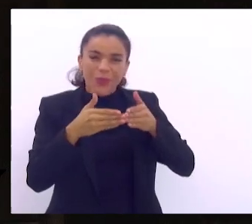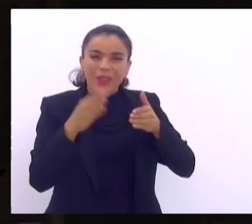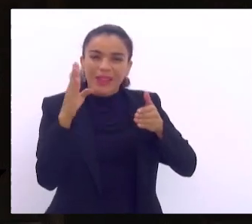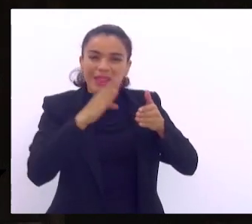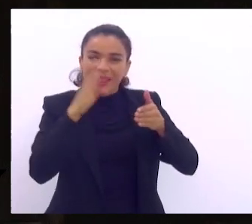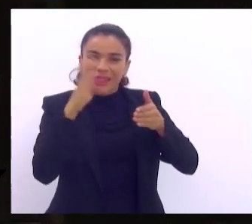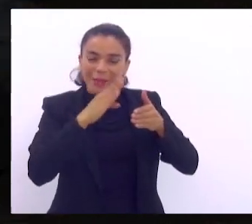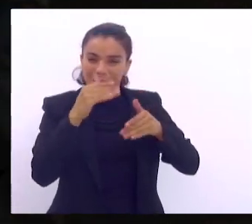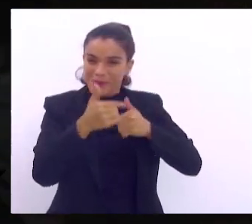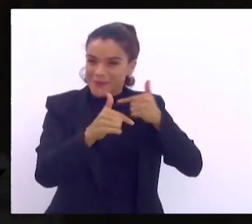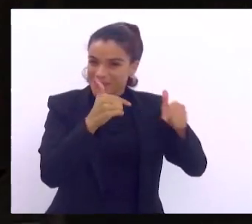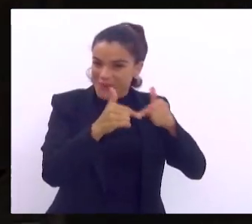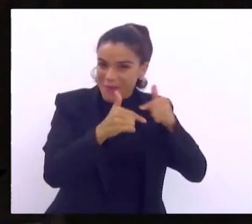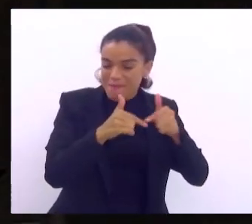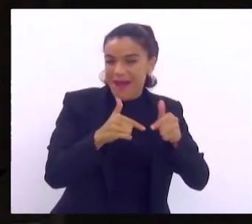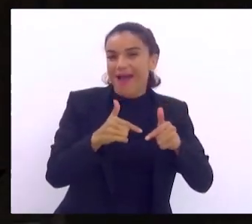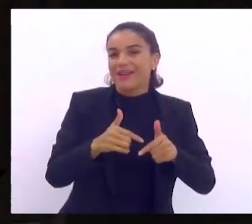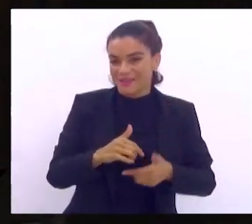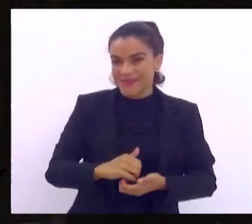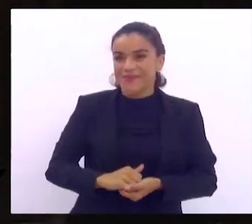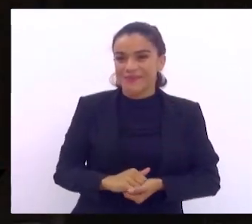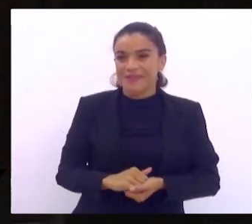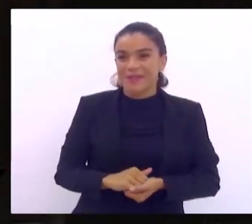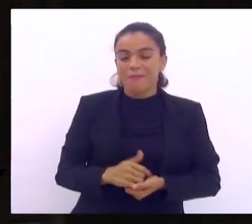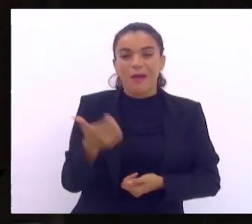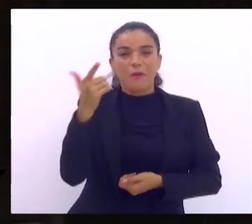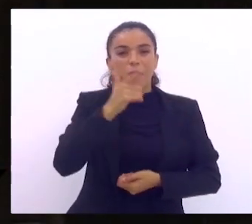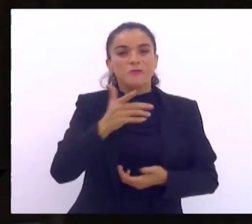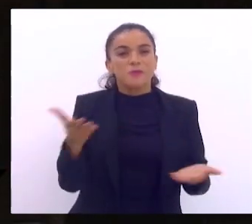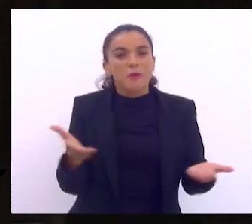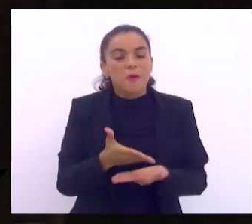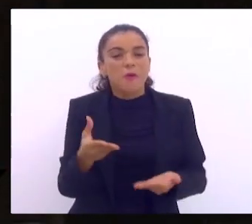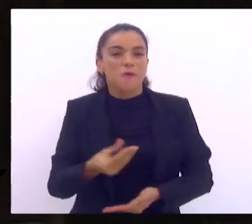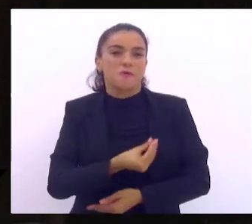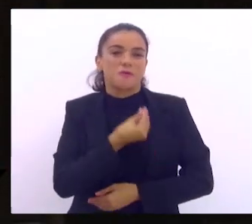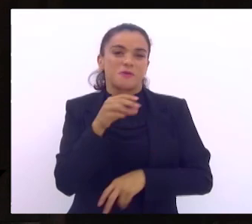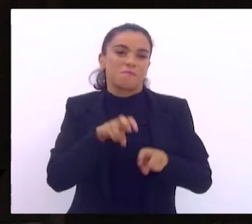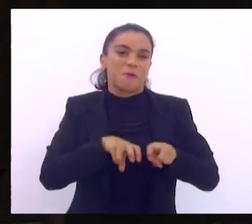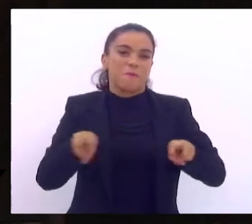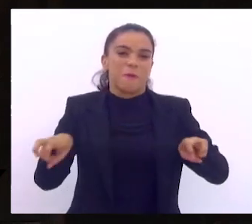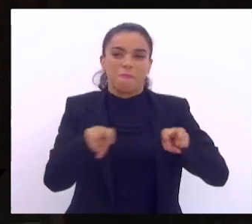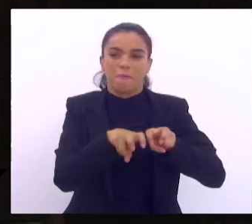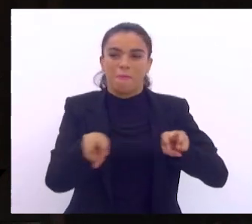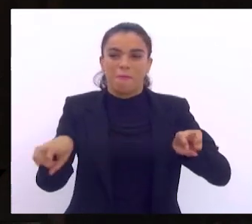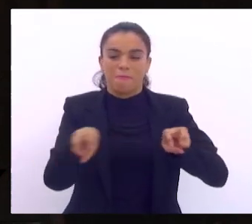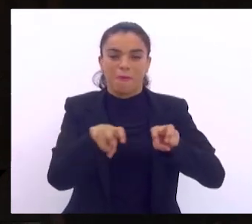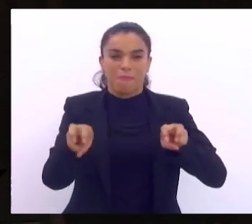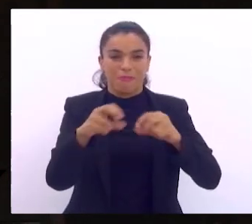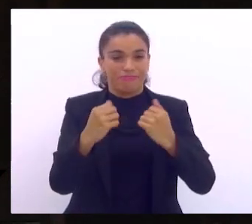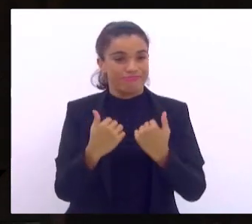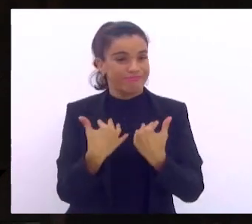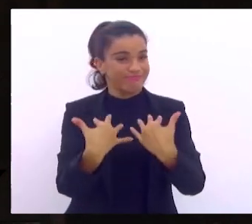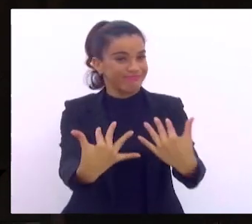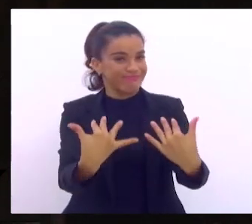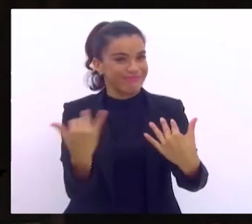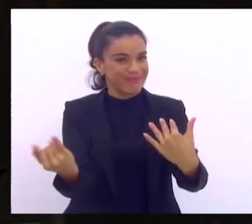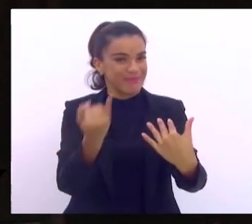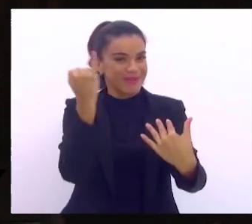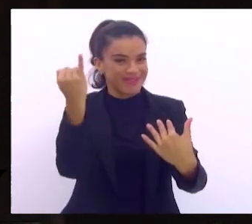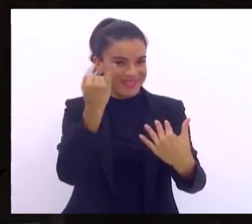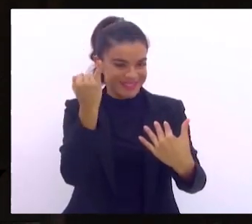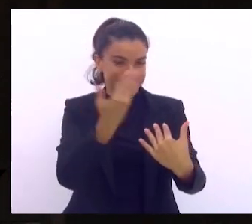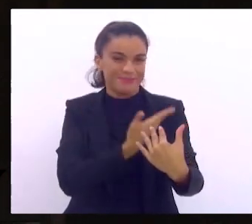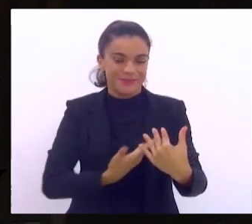trabalhos, das suas obrigações, para hoje estarem aqui presentes nessa importância